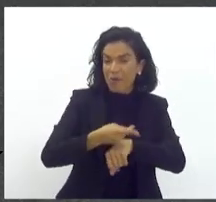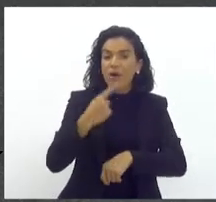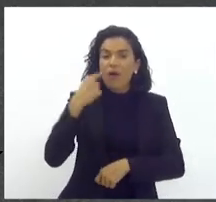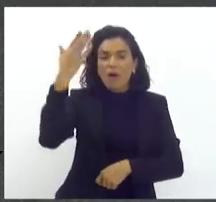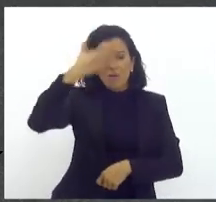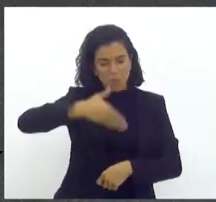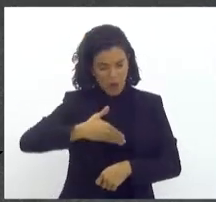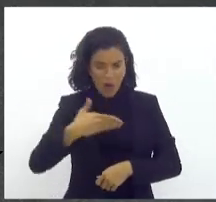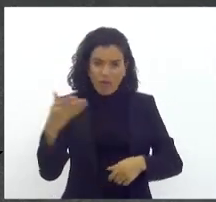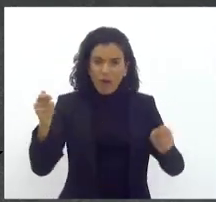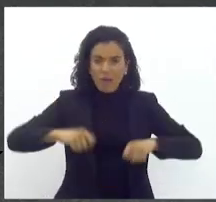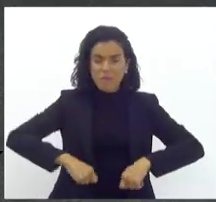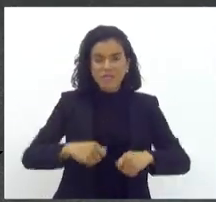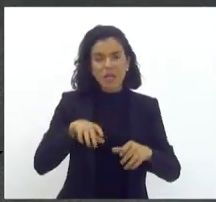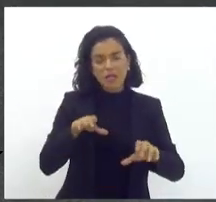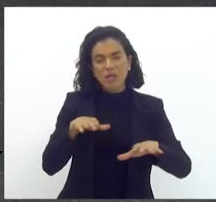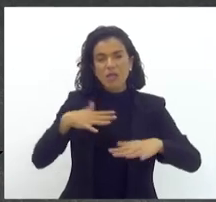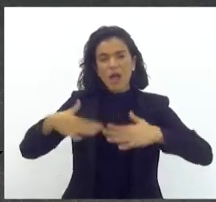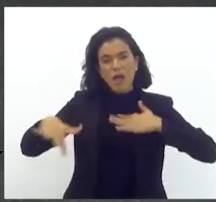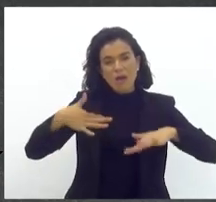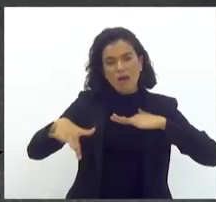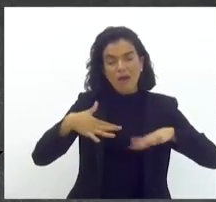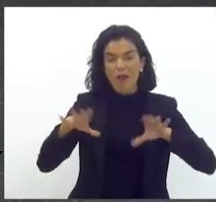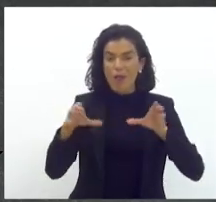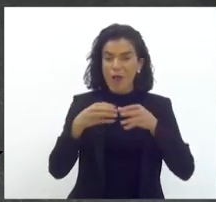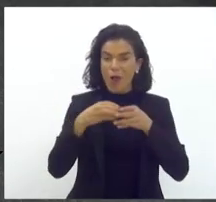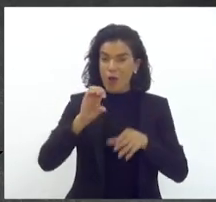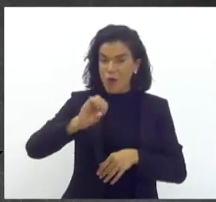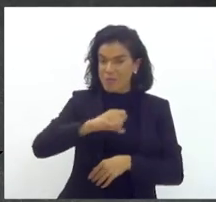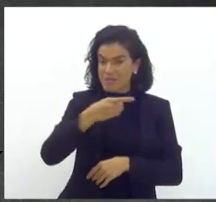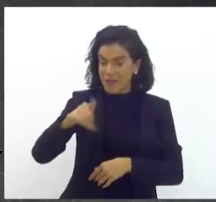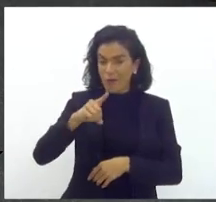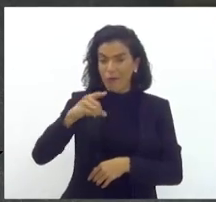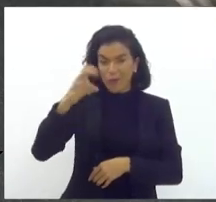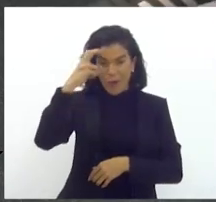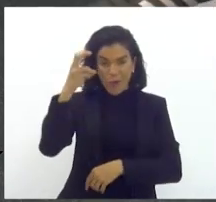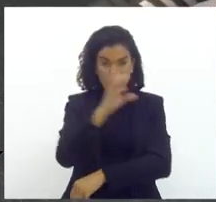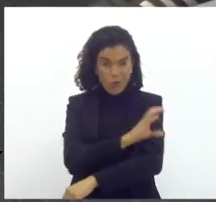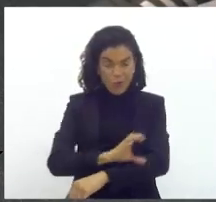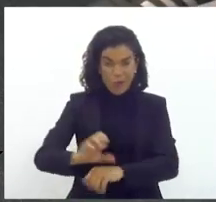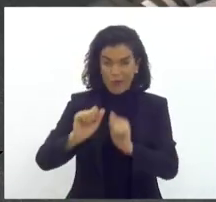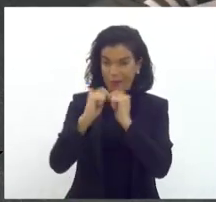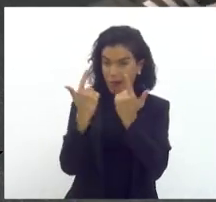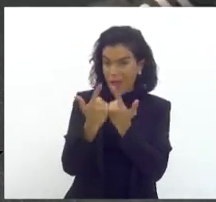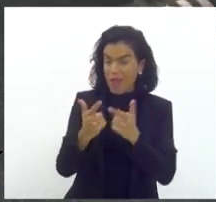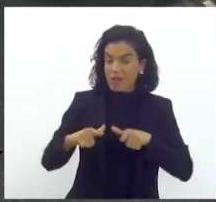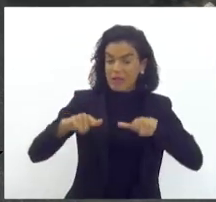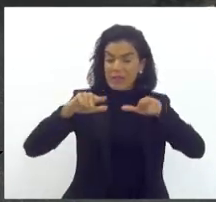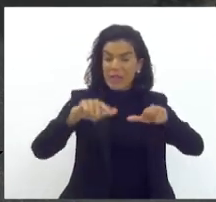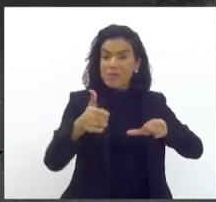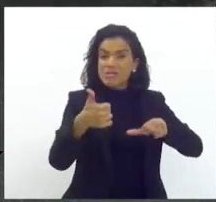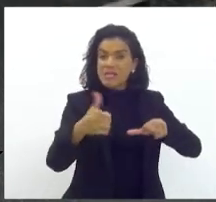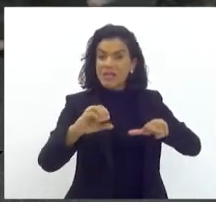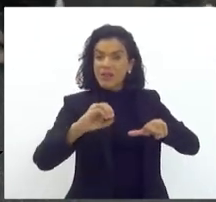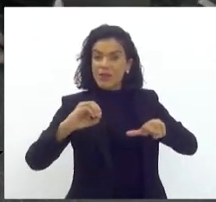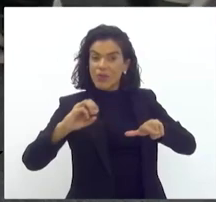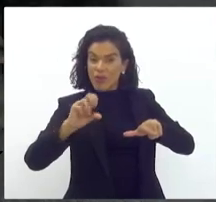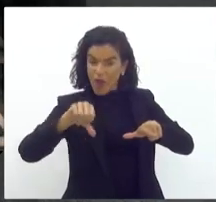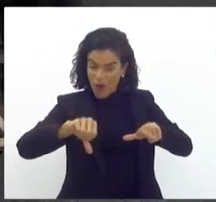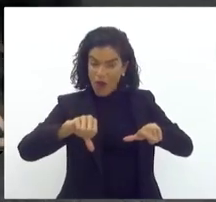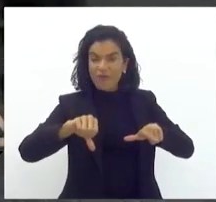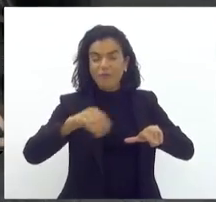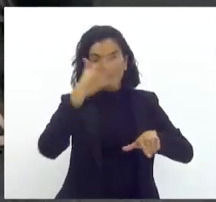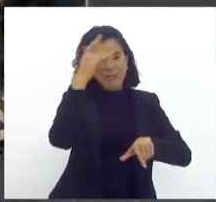de mobilização da comissão de cultura da alerj Então ontem nós entregamos para 109 fazedores